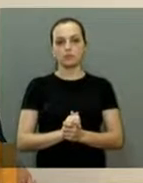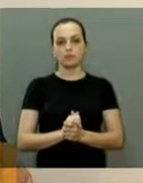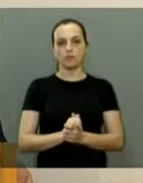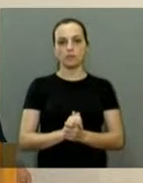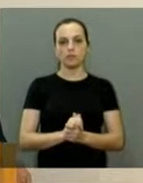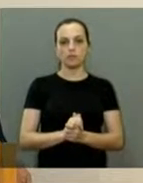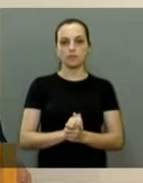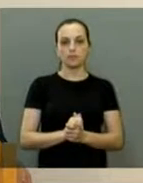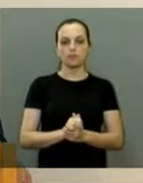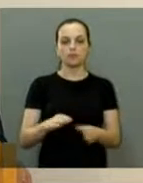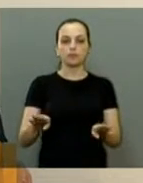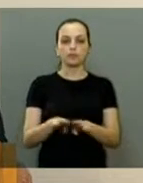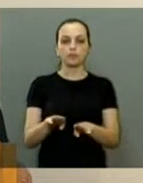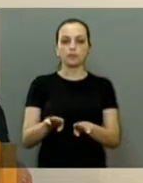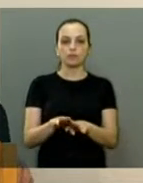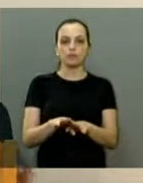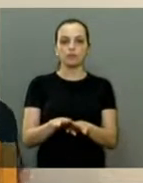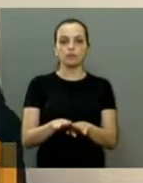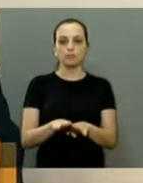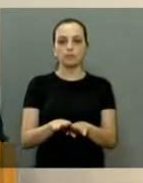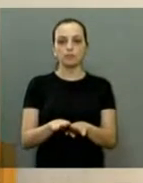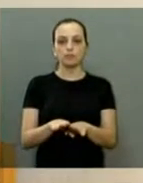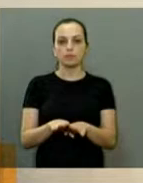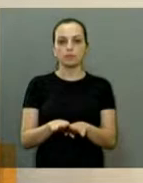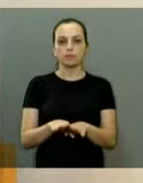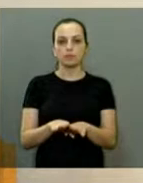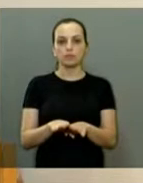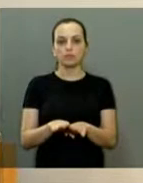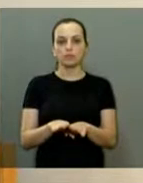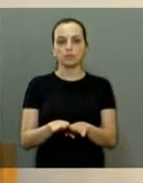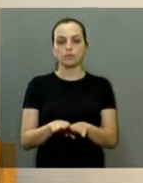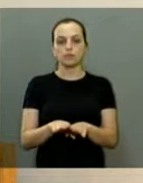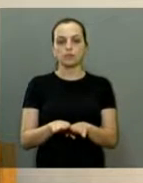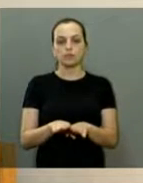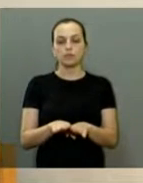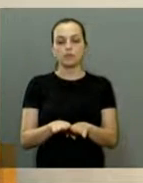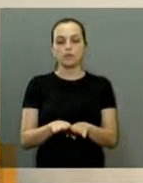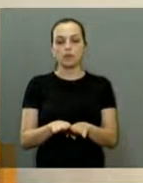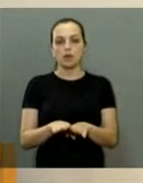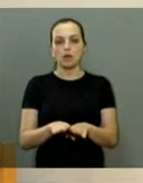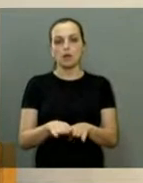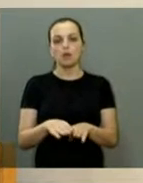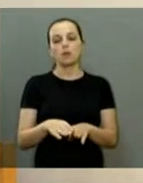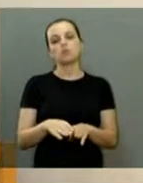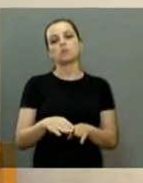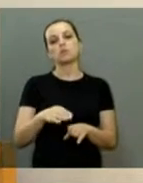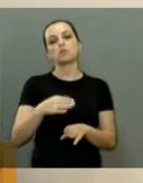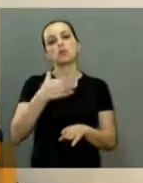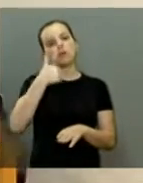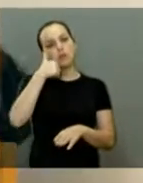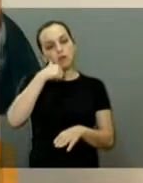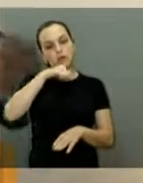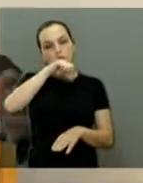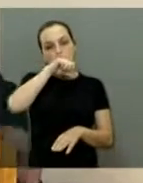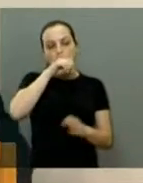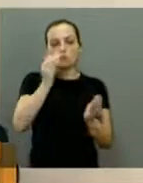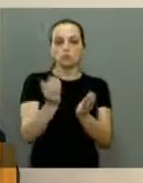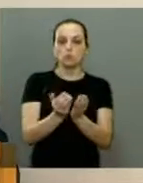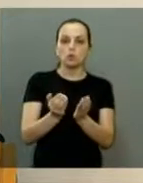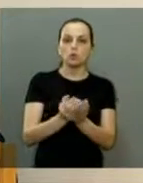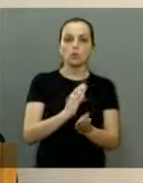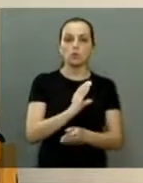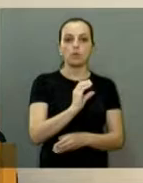também recebi é a equipe das mães do conviva down né tem que